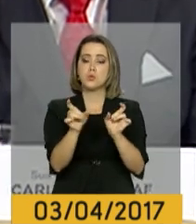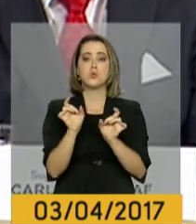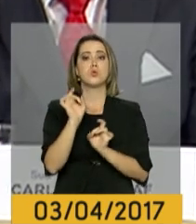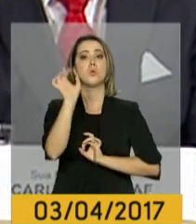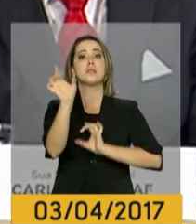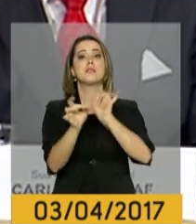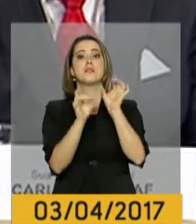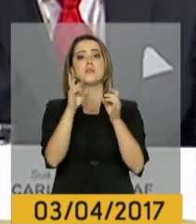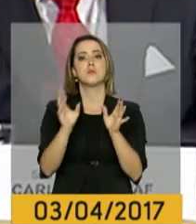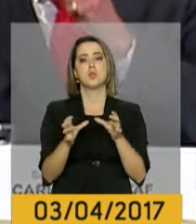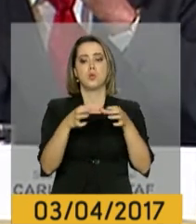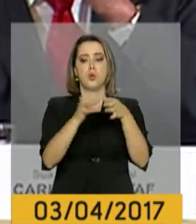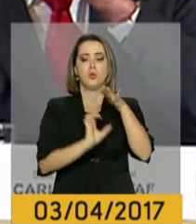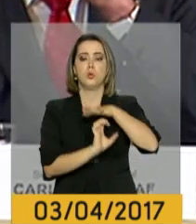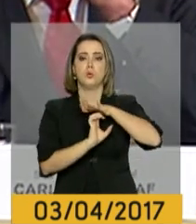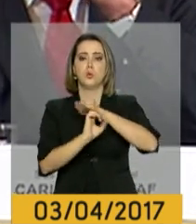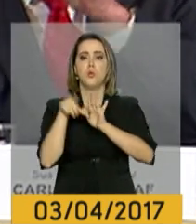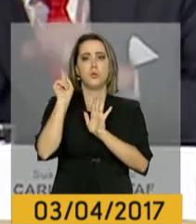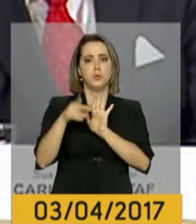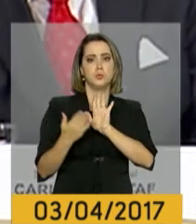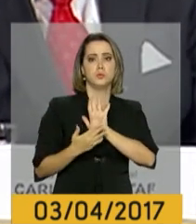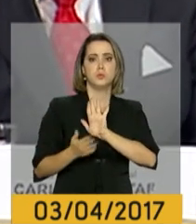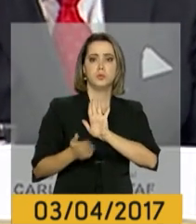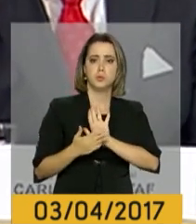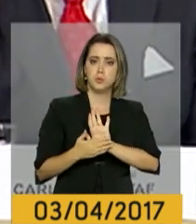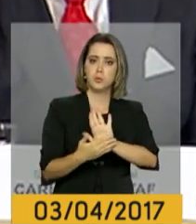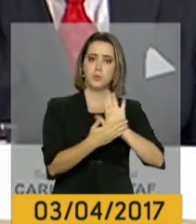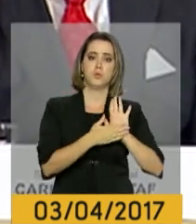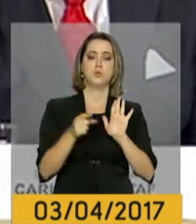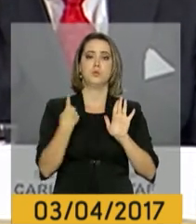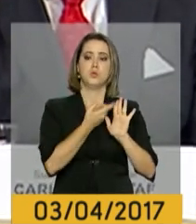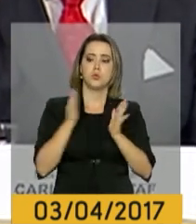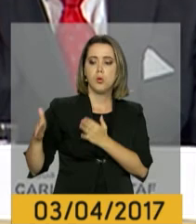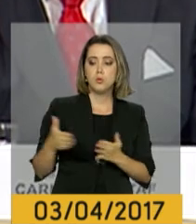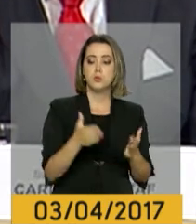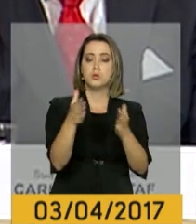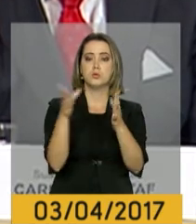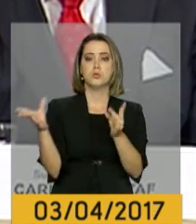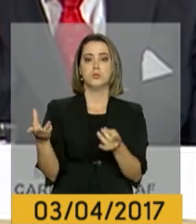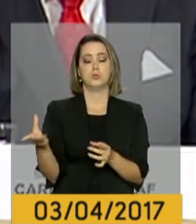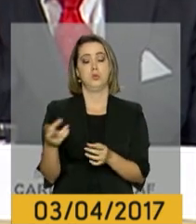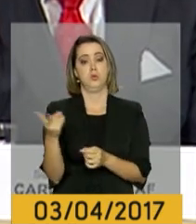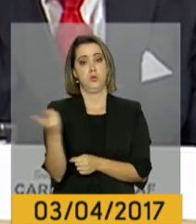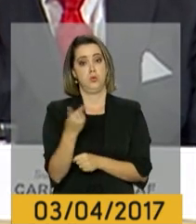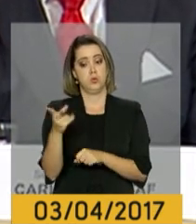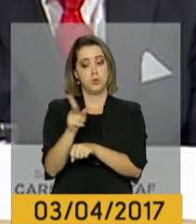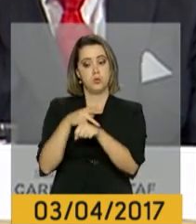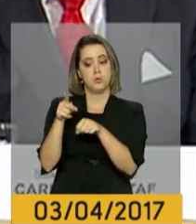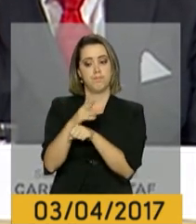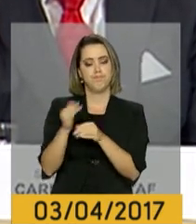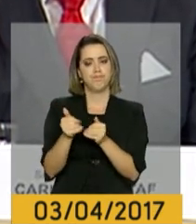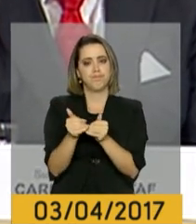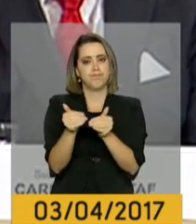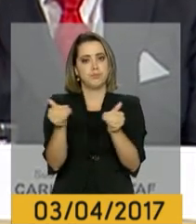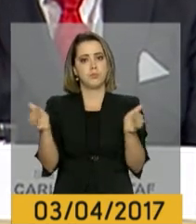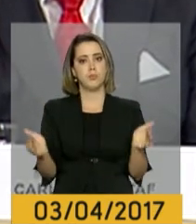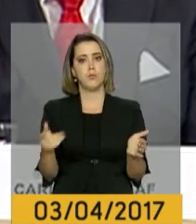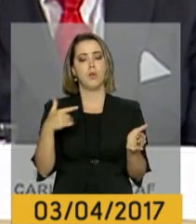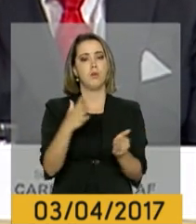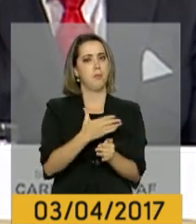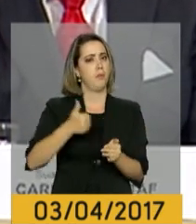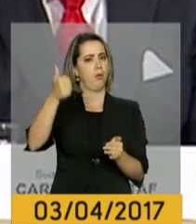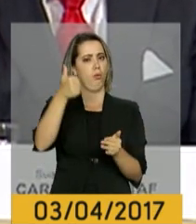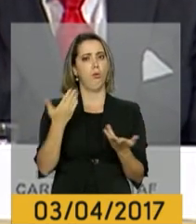privados é mostra cabal de que rumamos na direção de um intercâmbio econômico ainda maior e